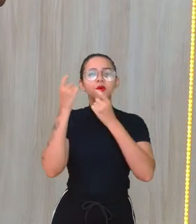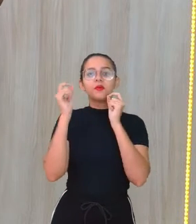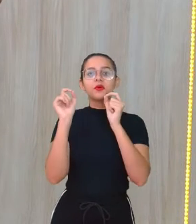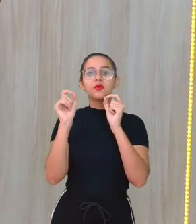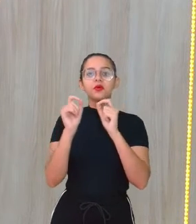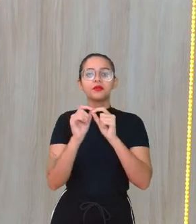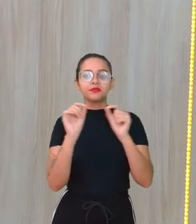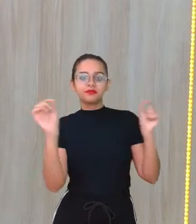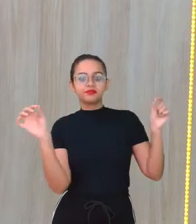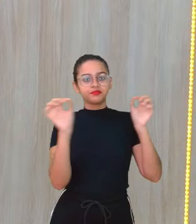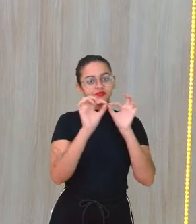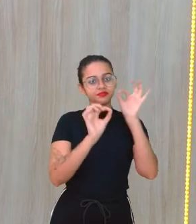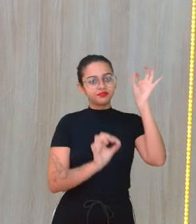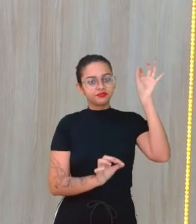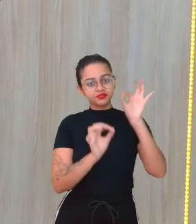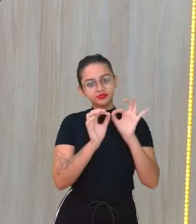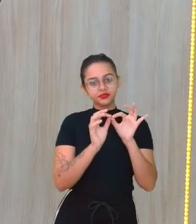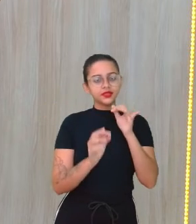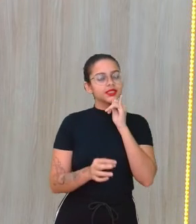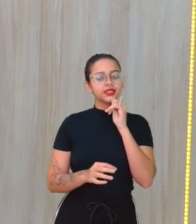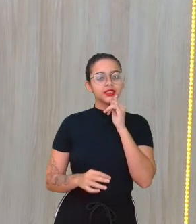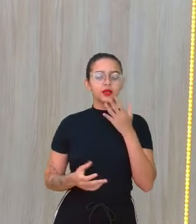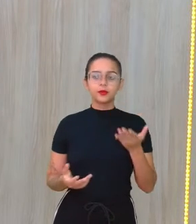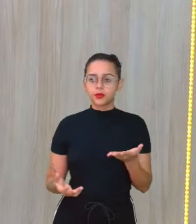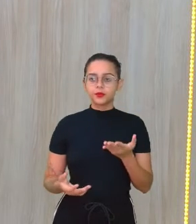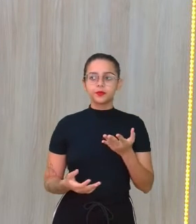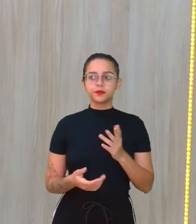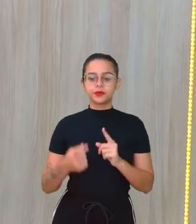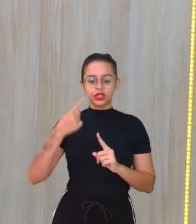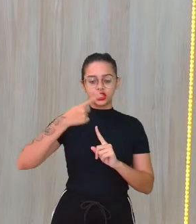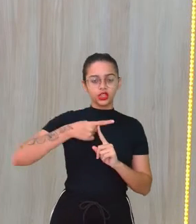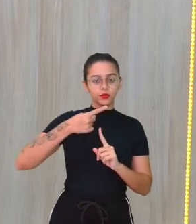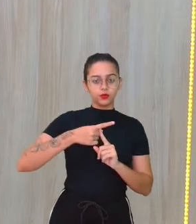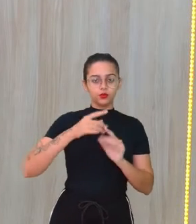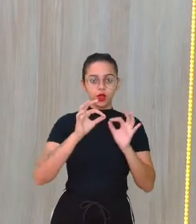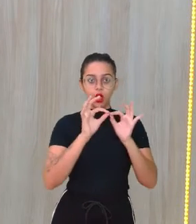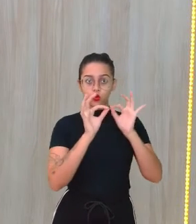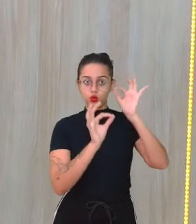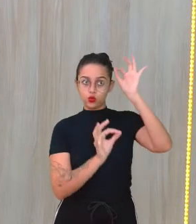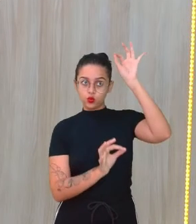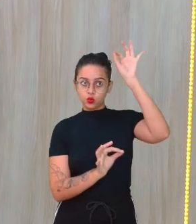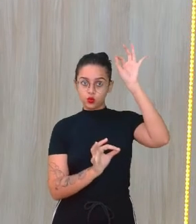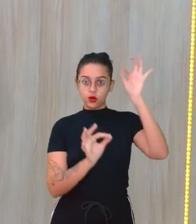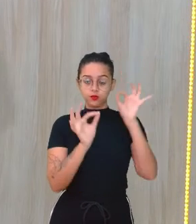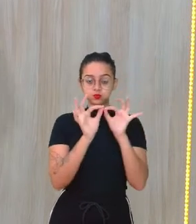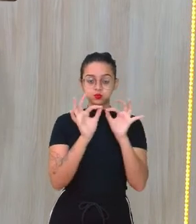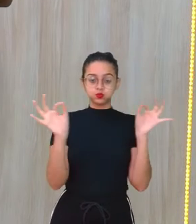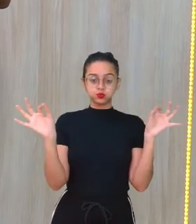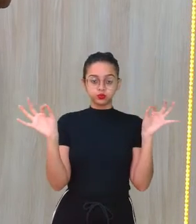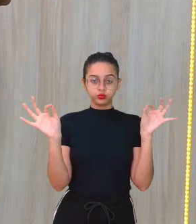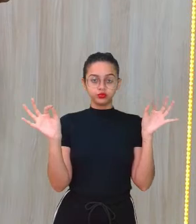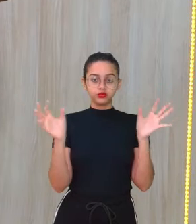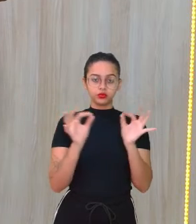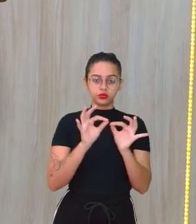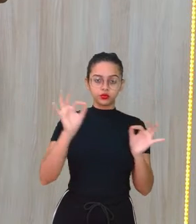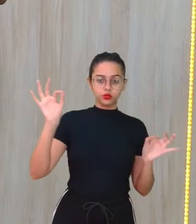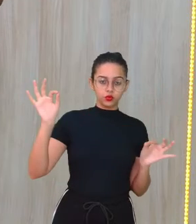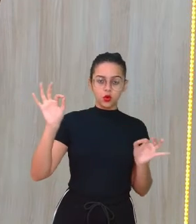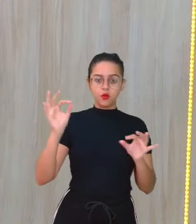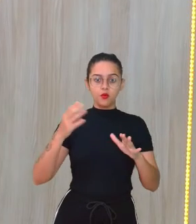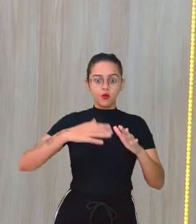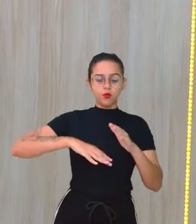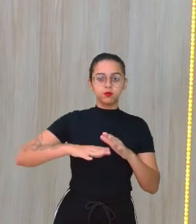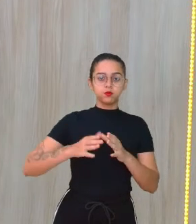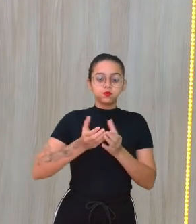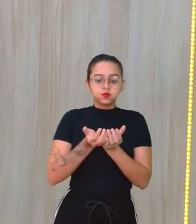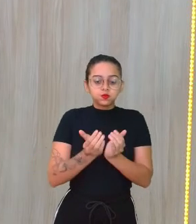as dimensões. As dimensões, quando eu estou falando, é tipo a altura, a largura, comprimento, profundidade, ou seja,